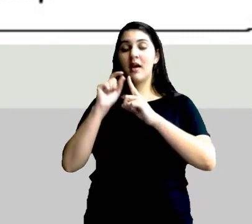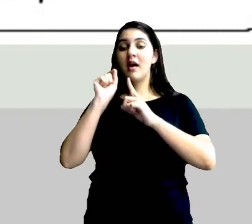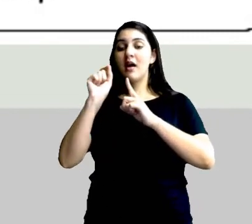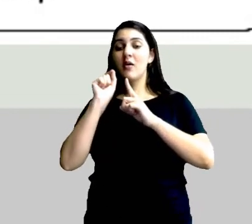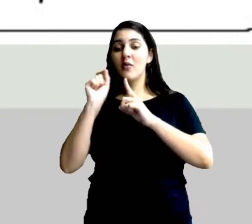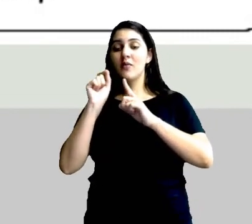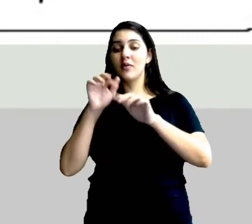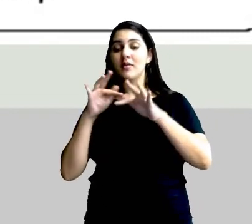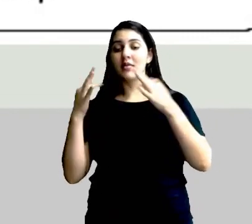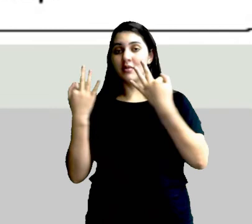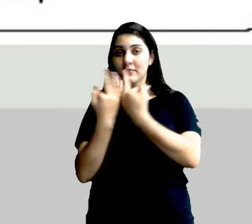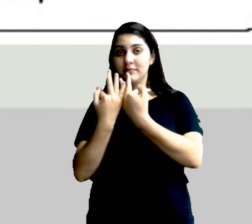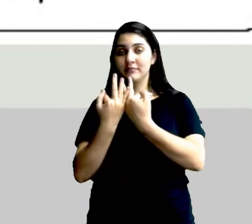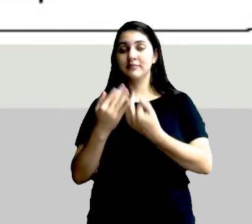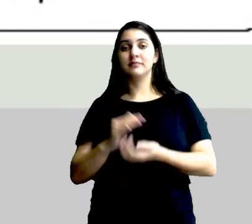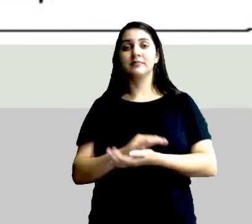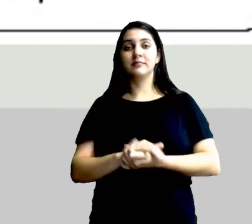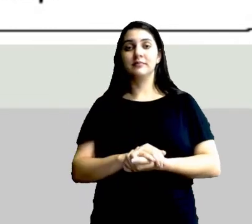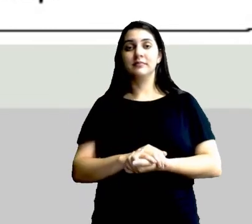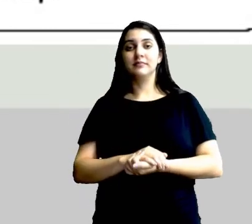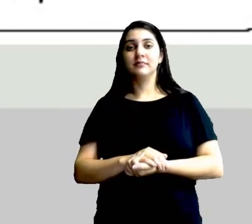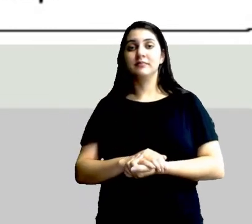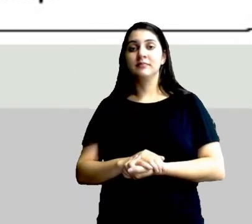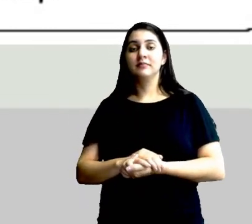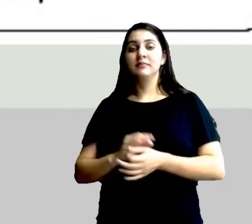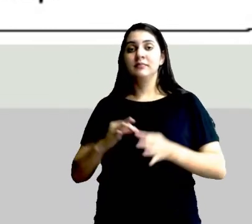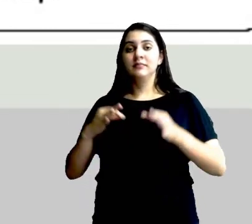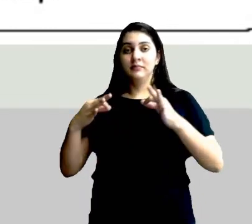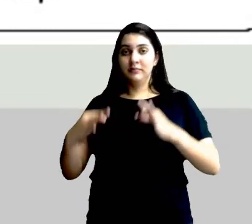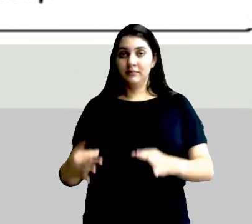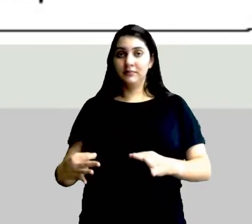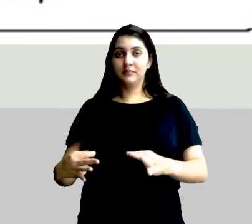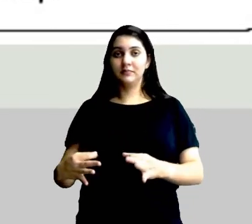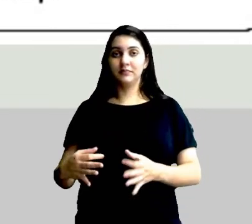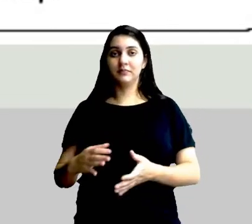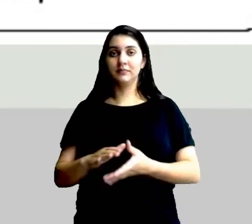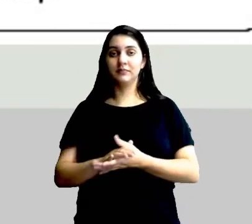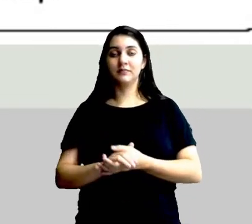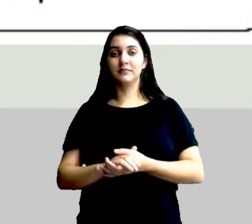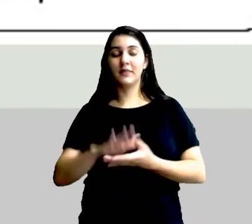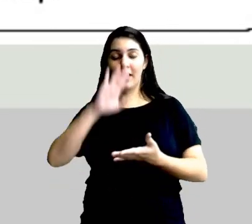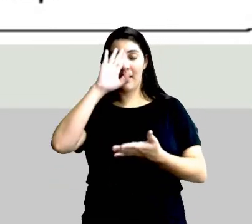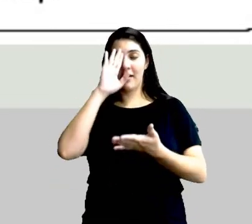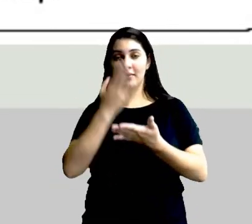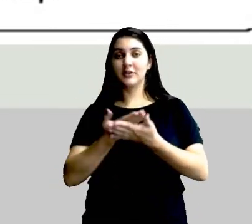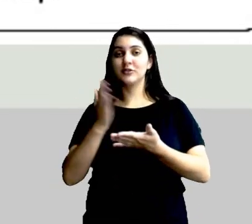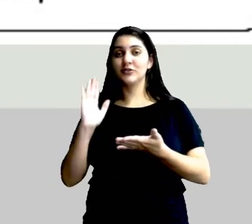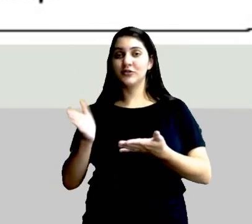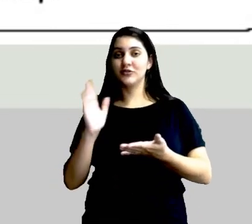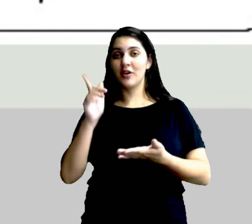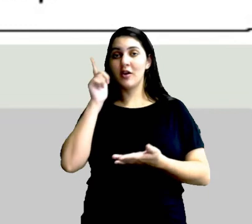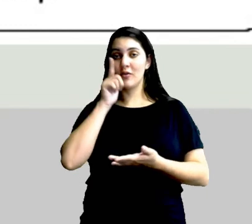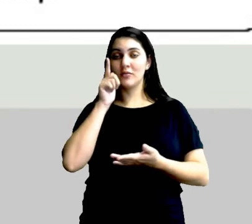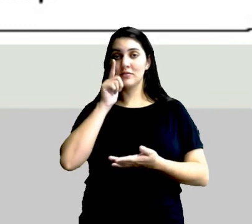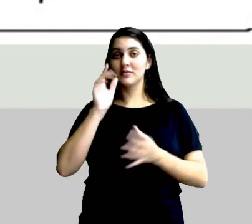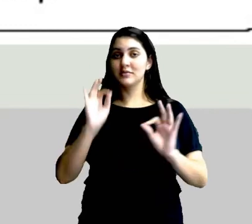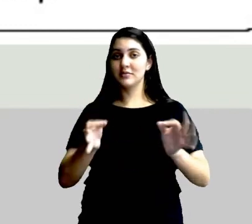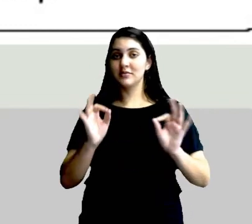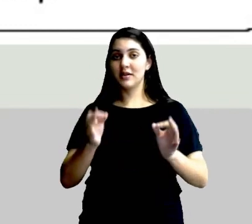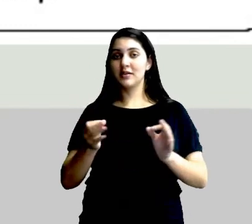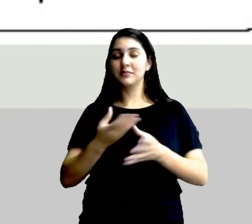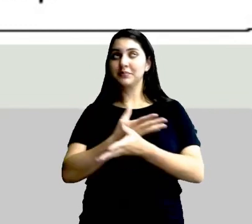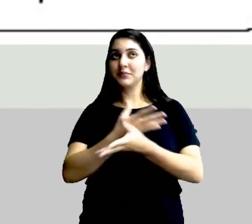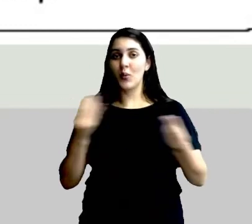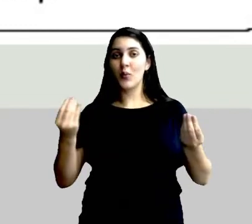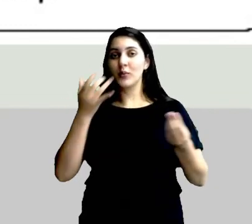se refere o parentesco. Correto? Acredito que vocês já conseguiram, né? Porque